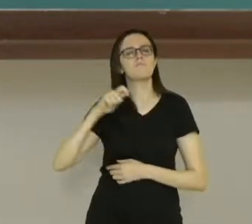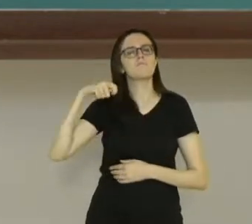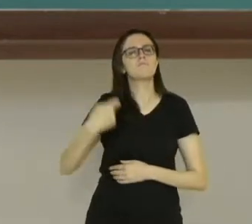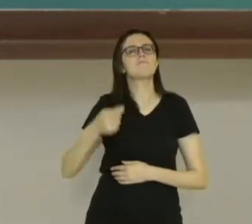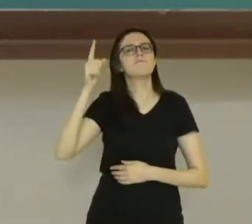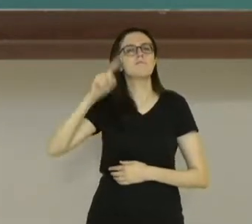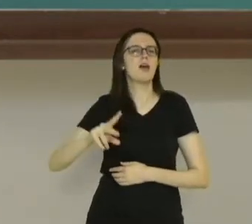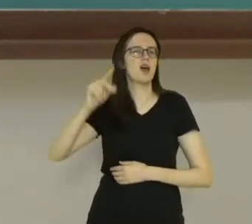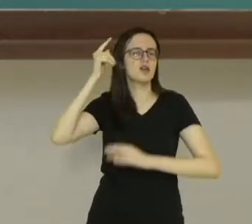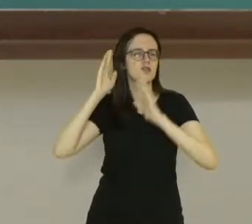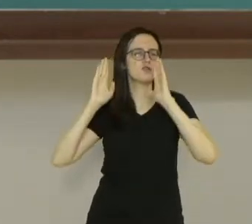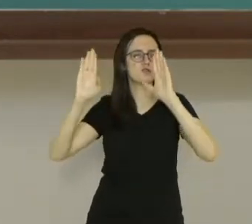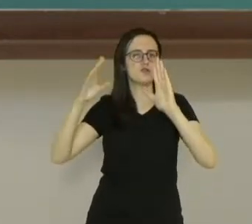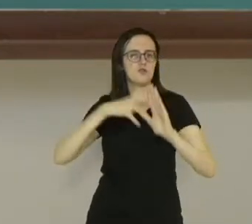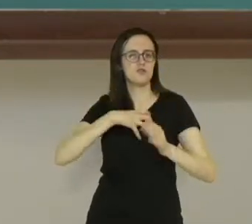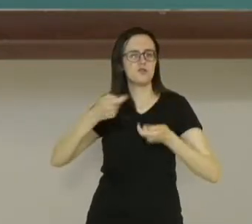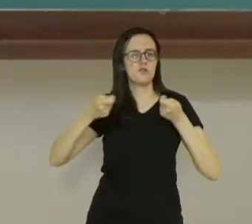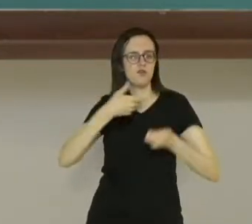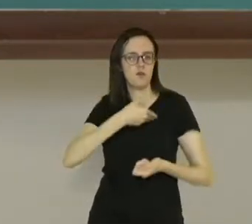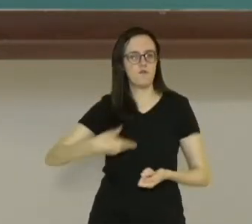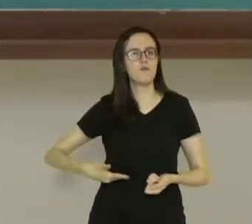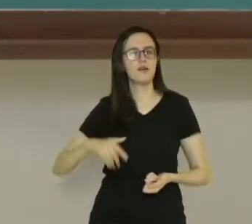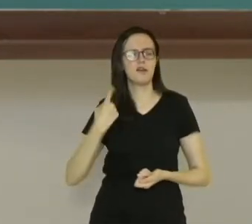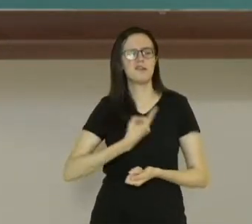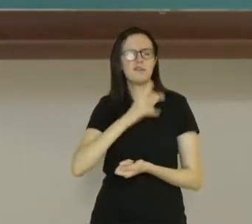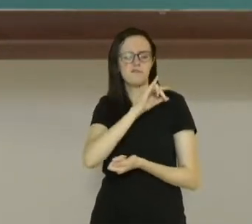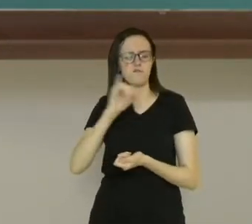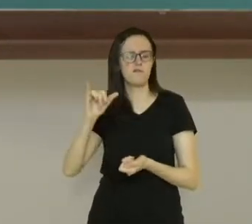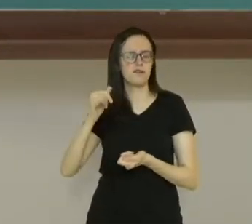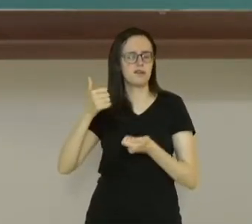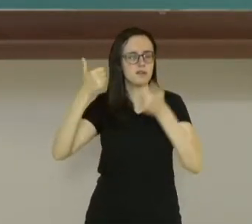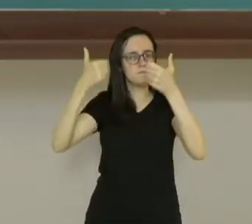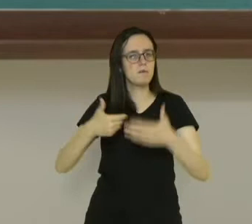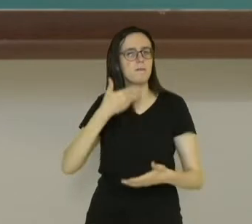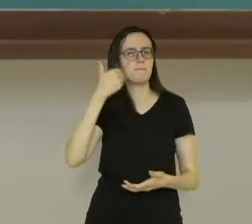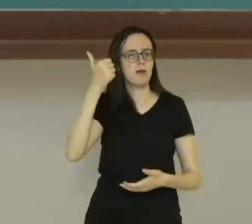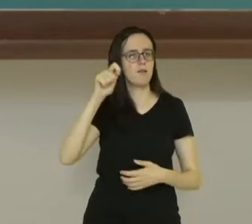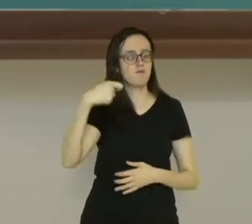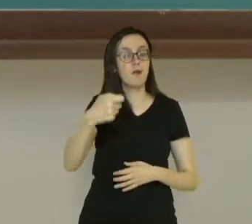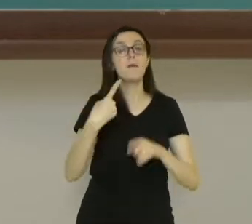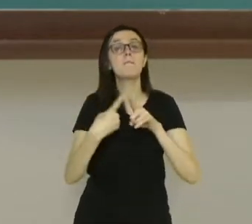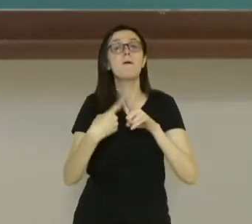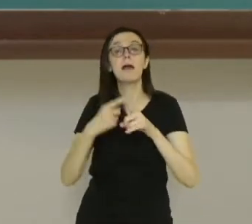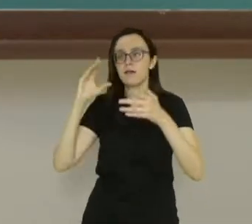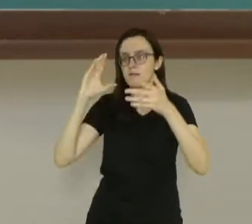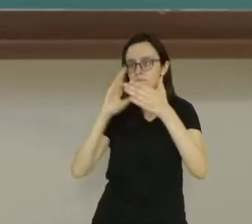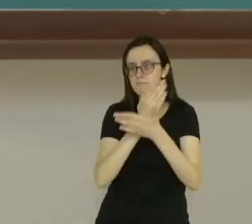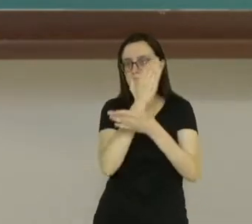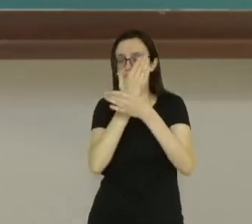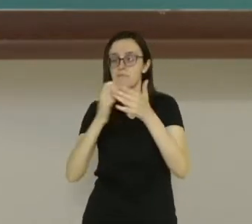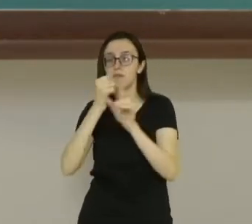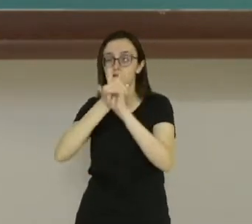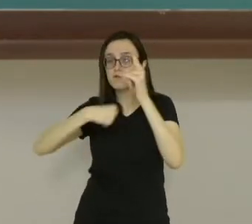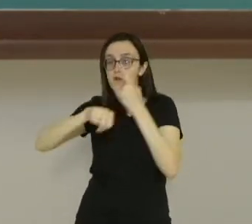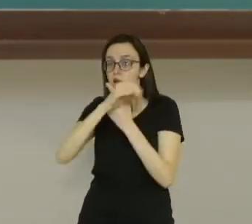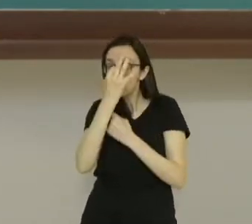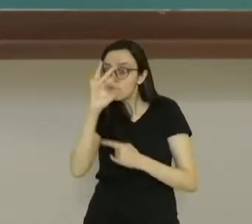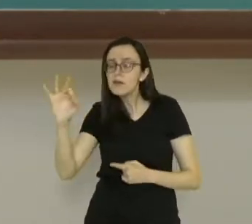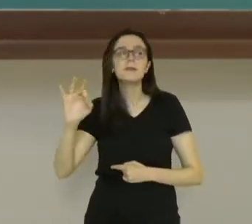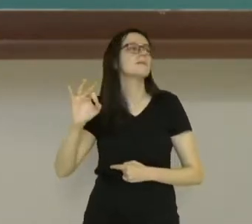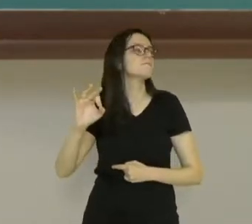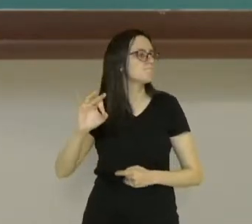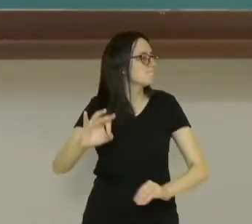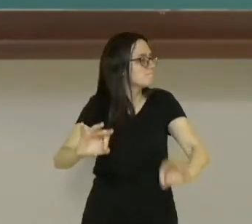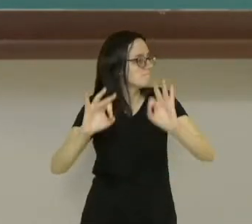de Antigo Regime. Já vamos falar mais sobre isso. E porque, aliás, essa divisão da sociedade francesa é o que